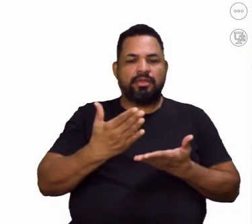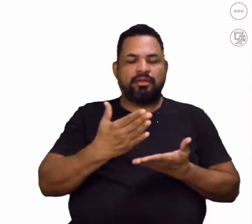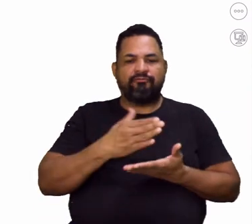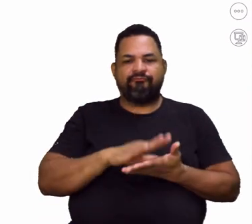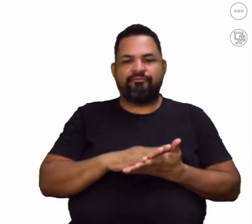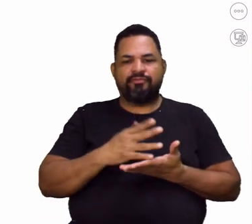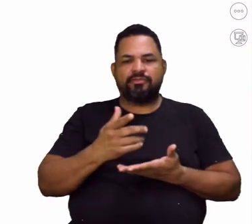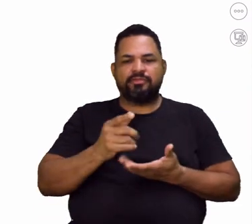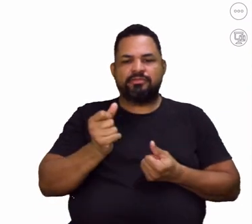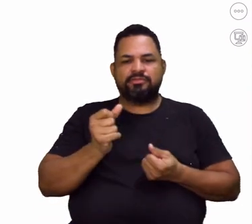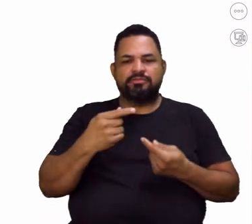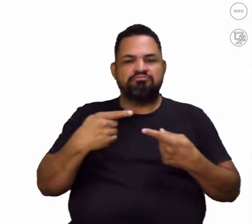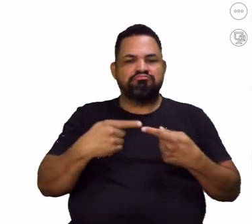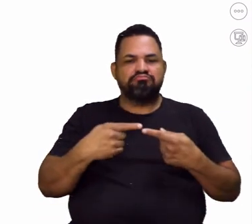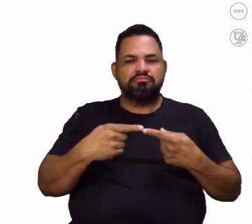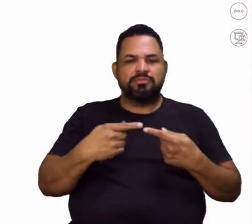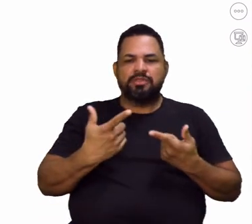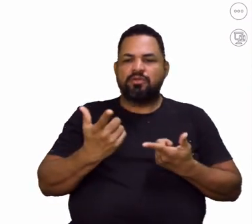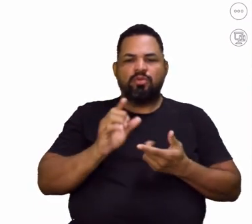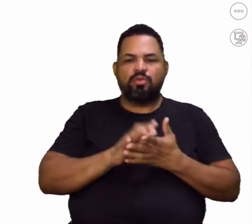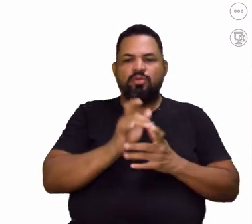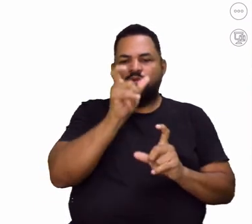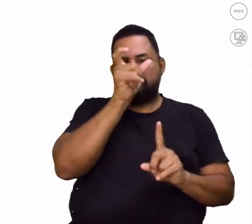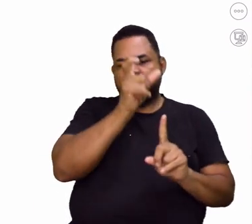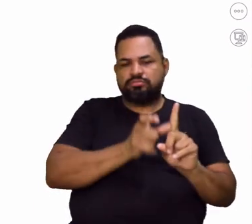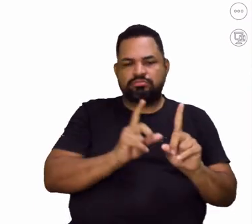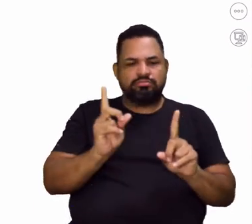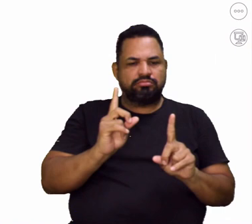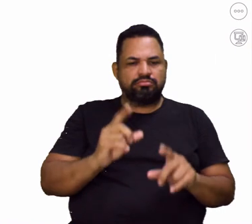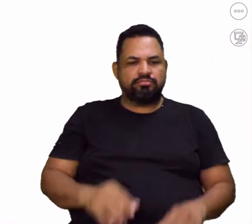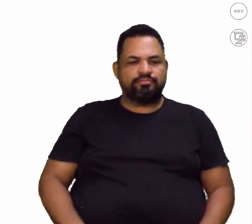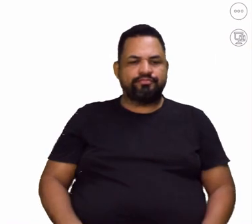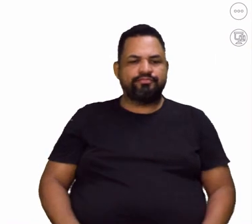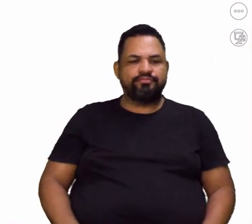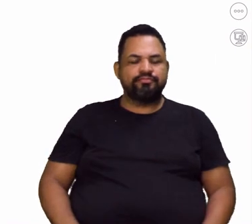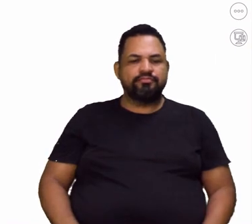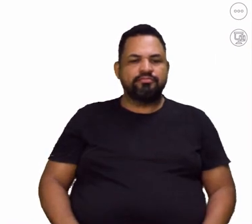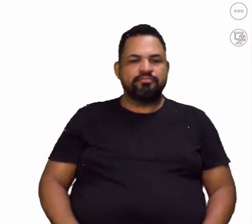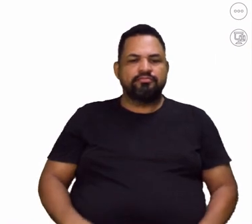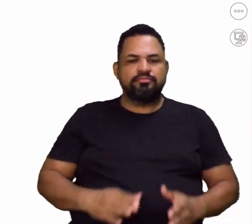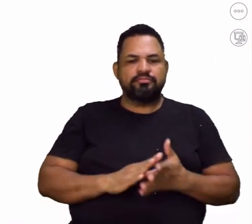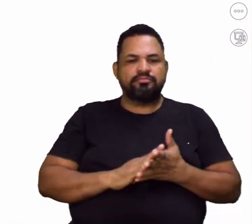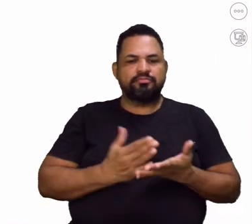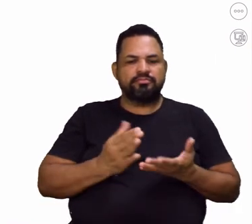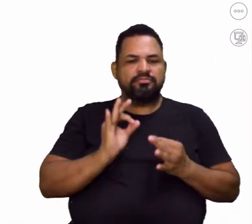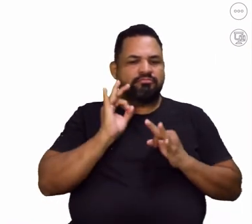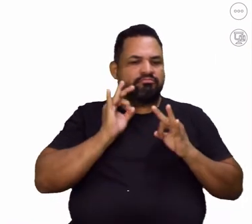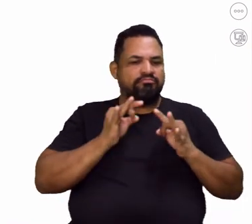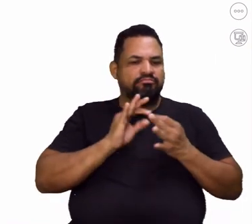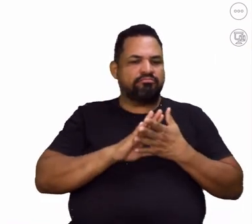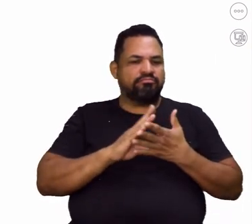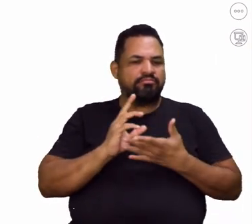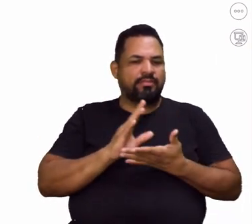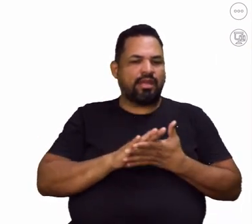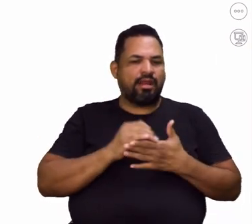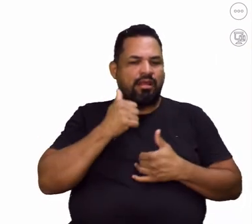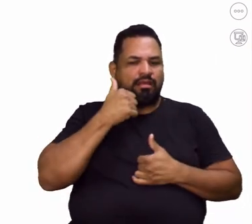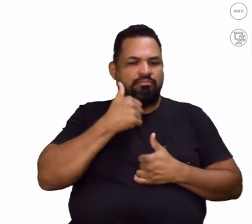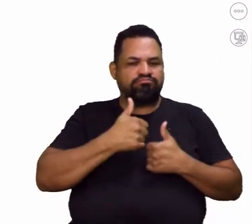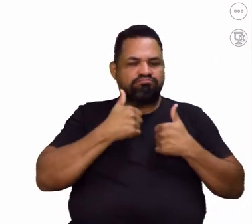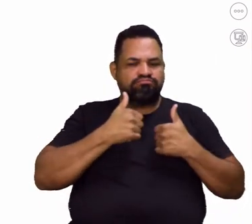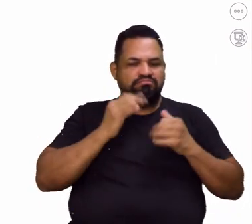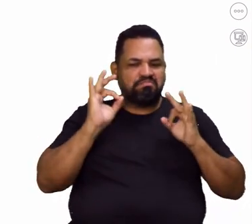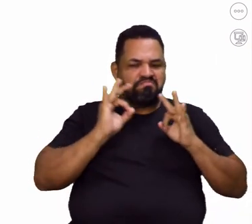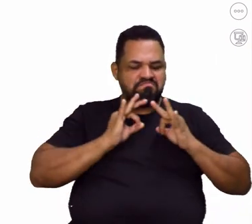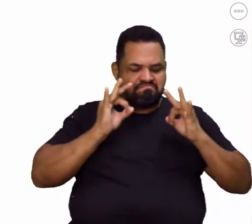só, sempre fazendo concordância com seu sujeito. Variante culta, que luxo, é nobilíssimo. Na